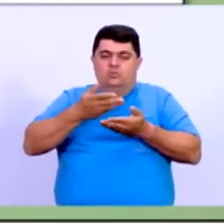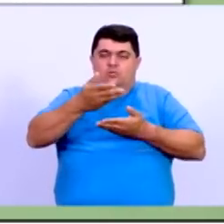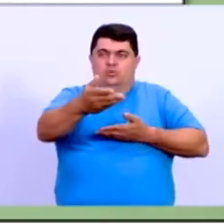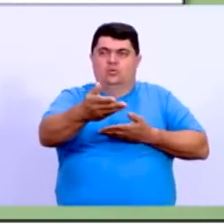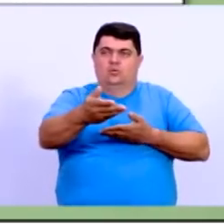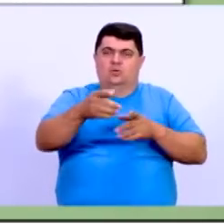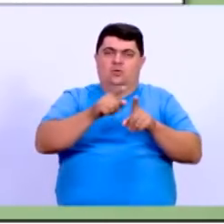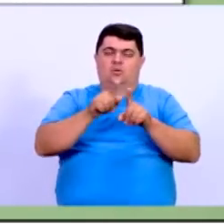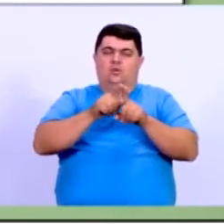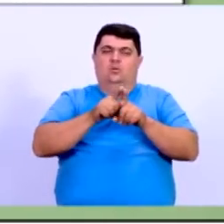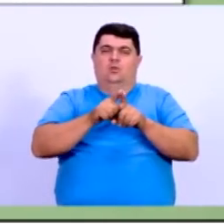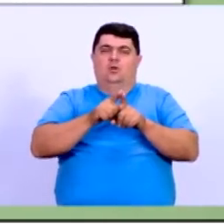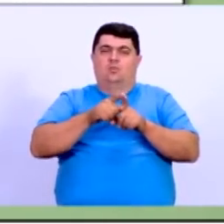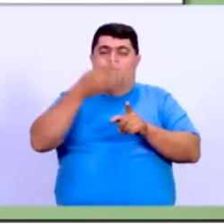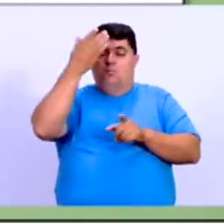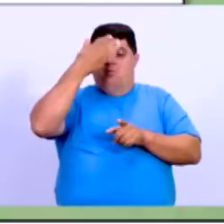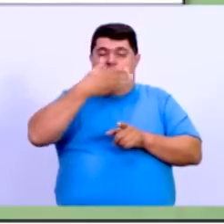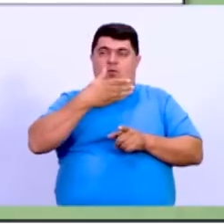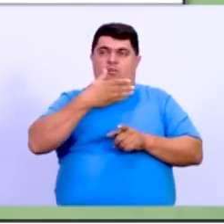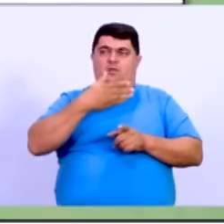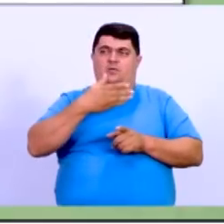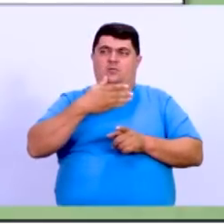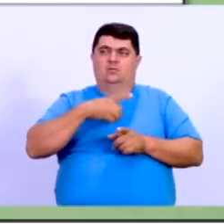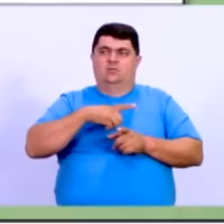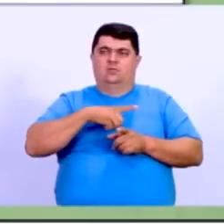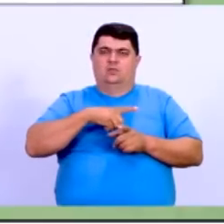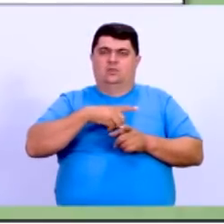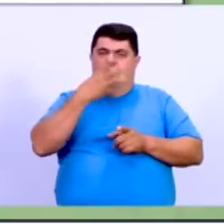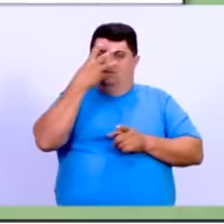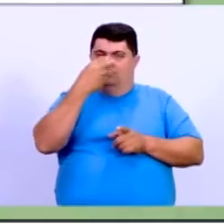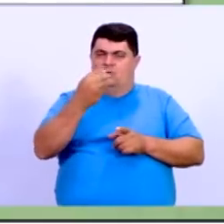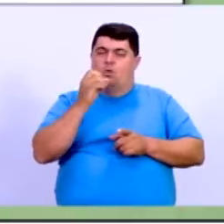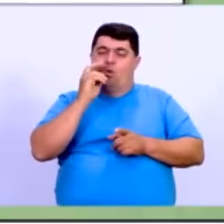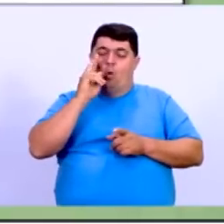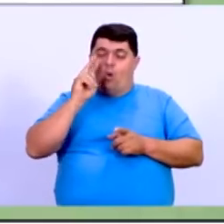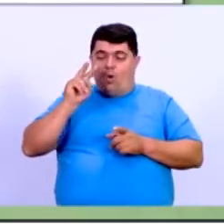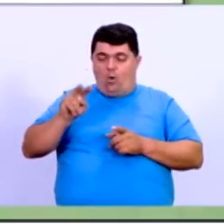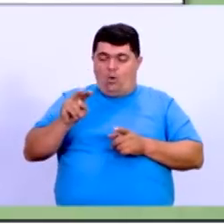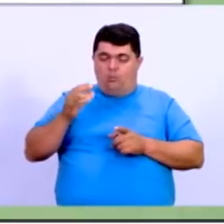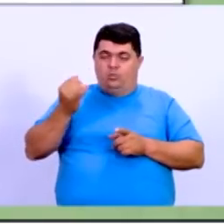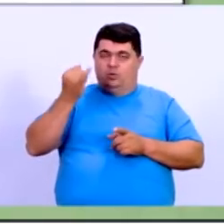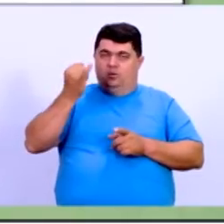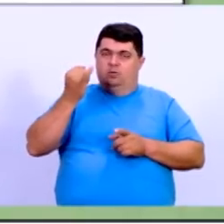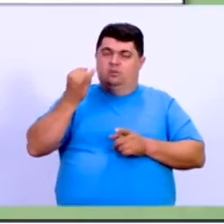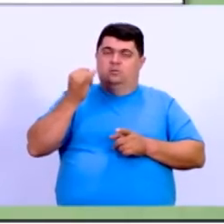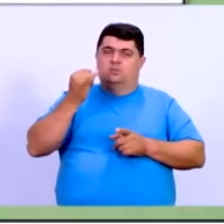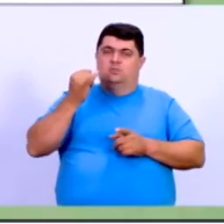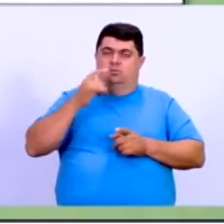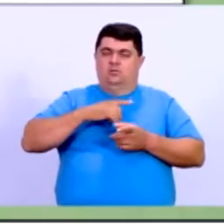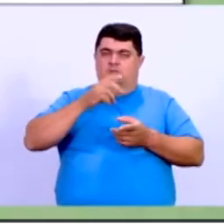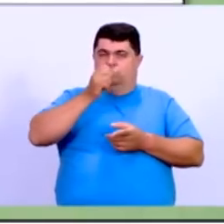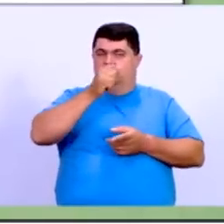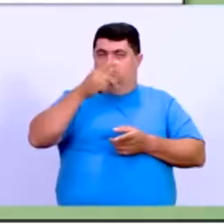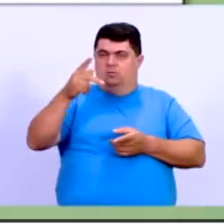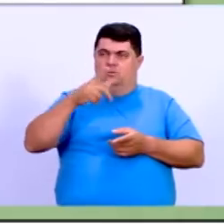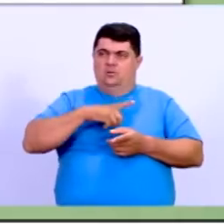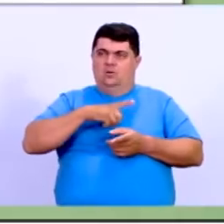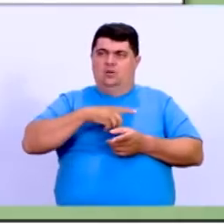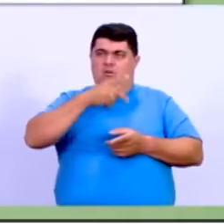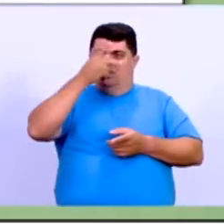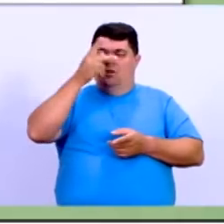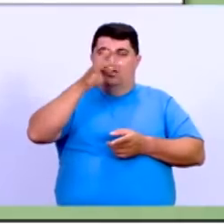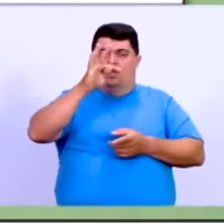aqui, galera, essa figura que está disponível aí no slide para vocês, tá? Olha só, nós temos a figura do transmissor